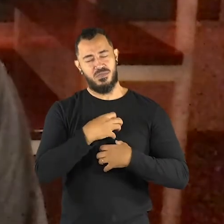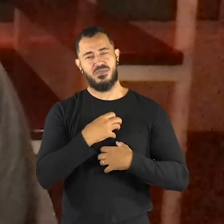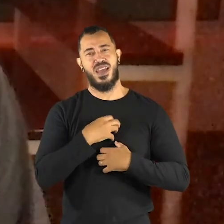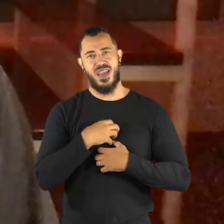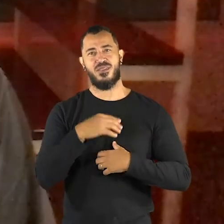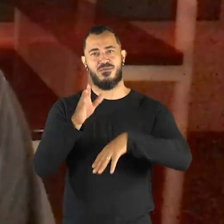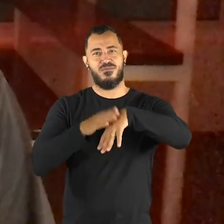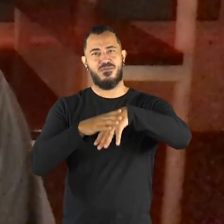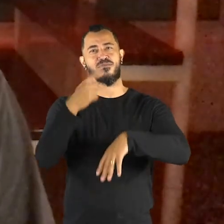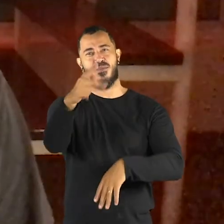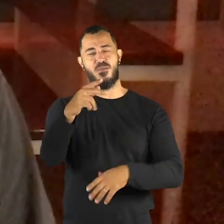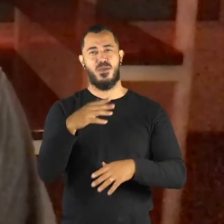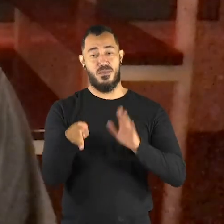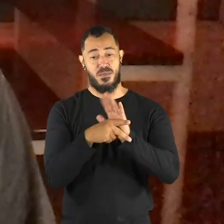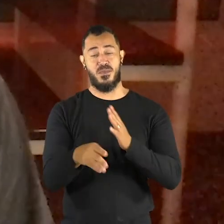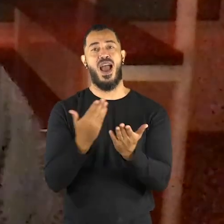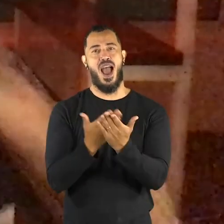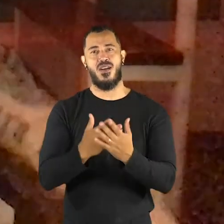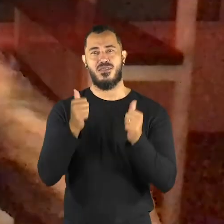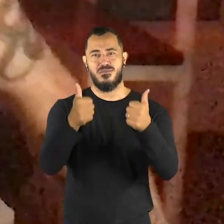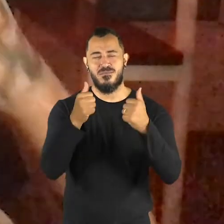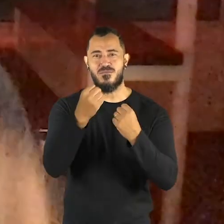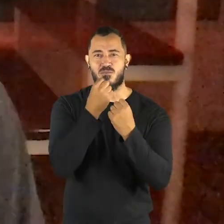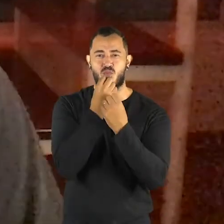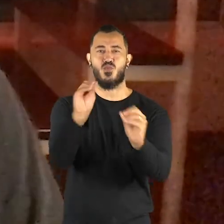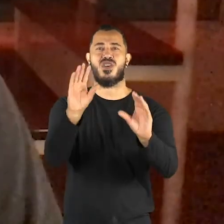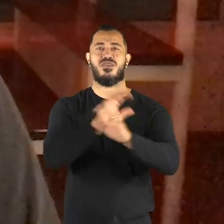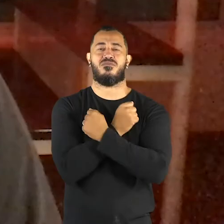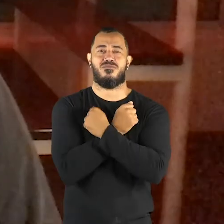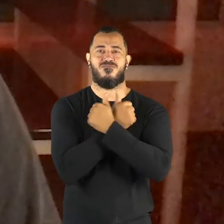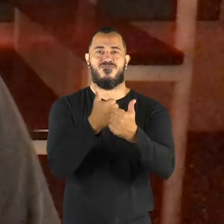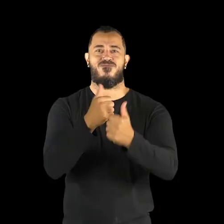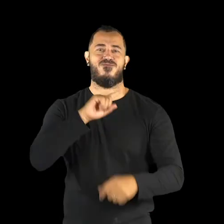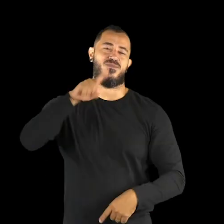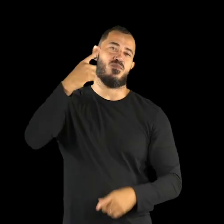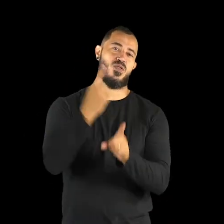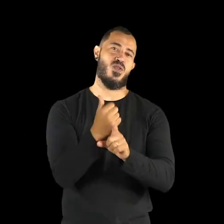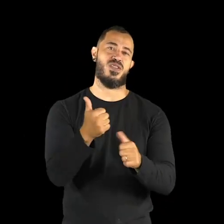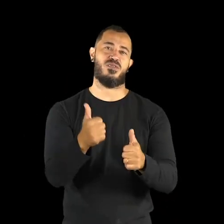produção de vocês nessas aulas, tá bom? Valeu, beijão e até a próxima.